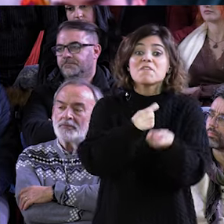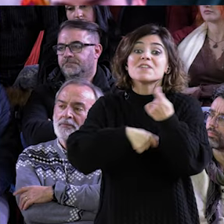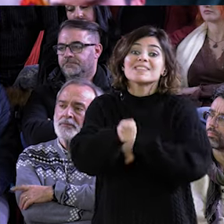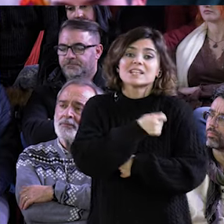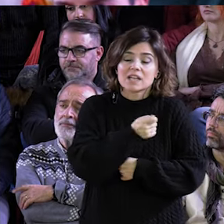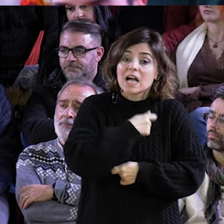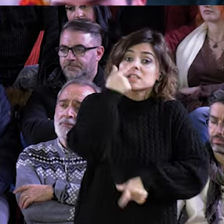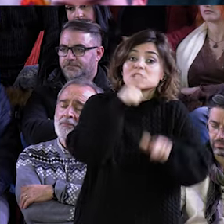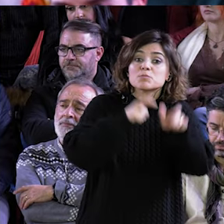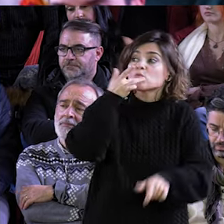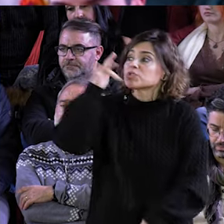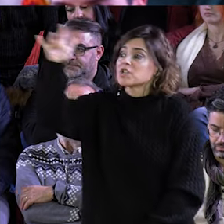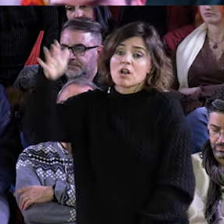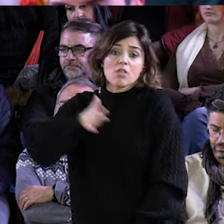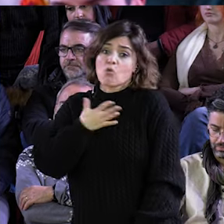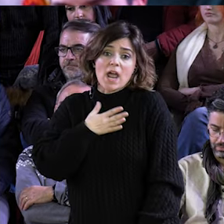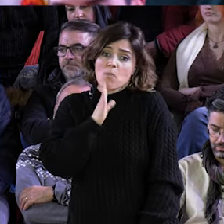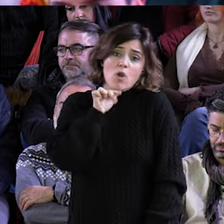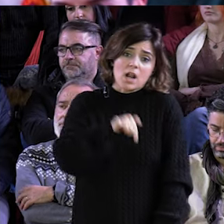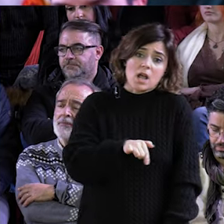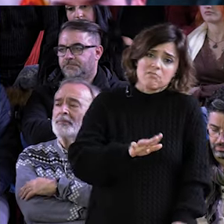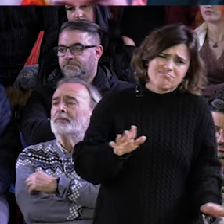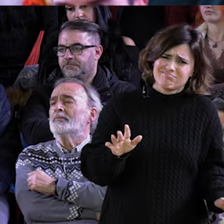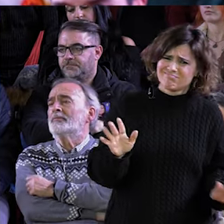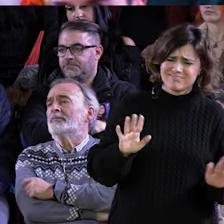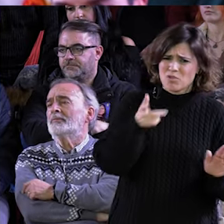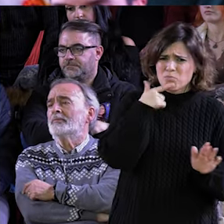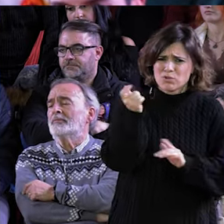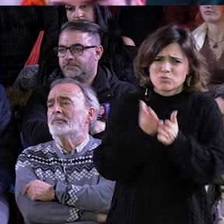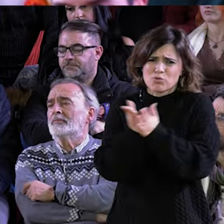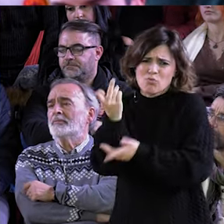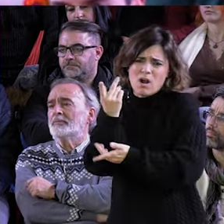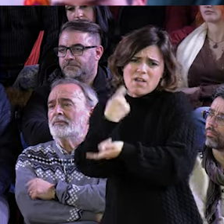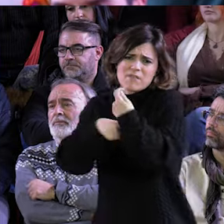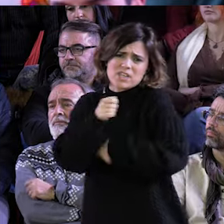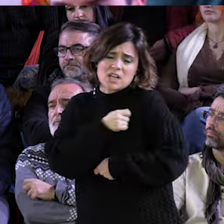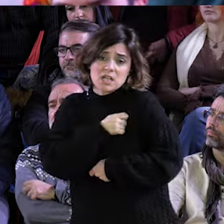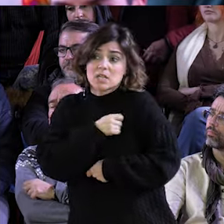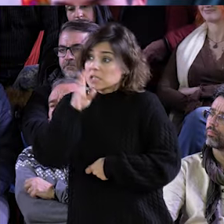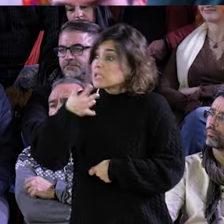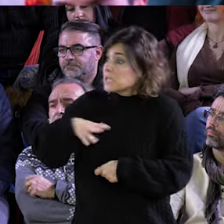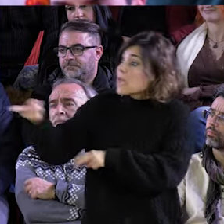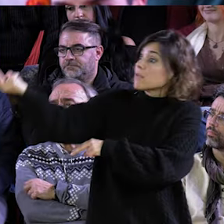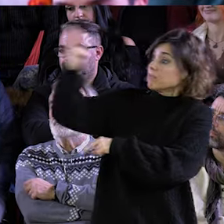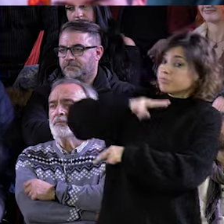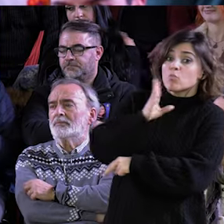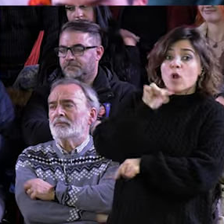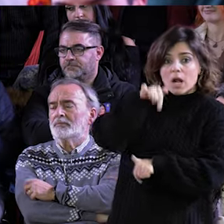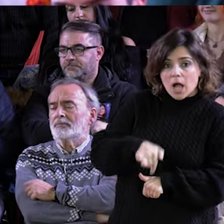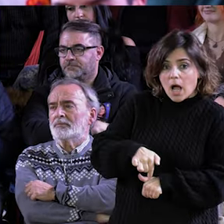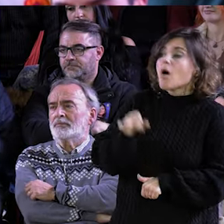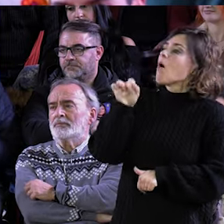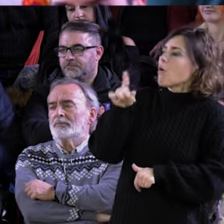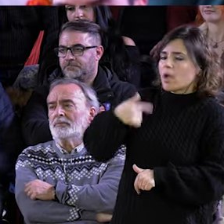morar cá. Os que quiserem morar cá são muito bem-vindos, nós não somos xenófobos, abrimos os braços. Podem